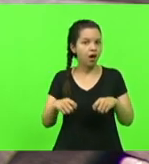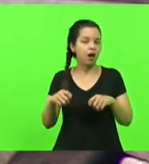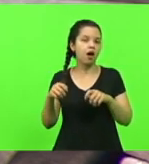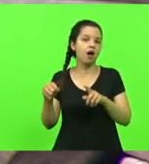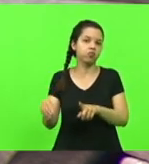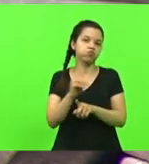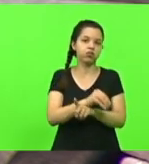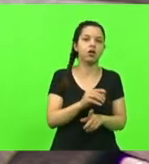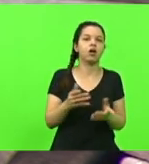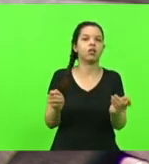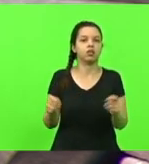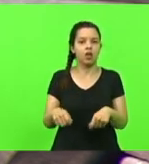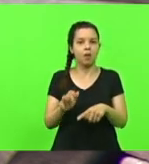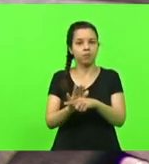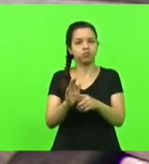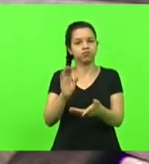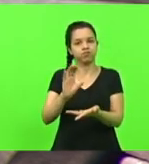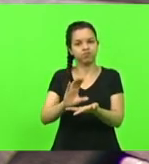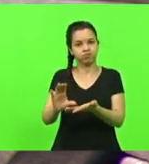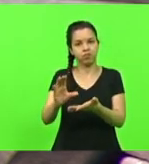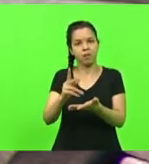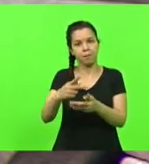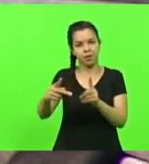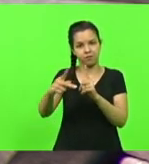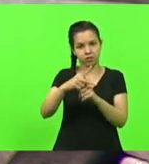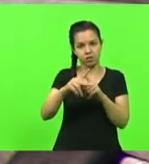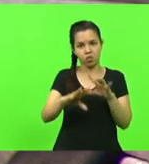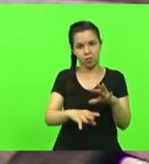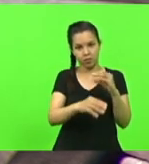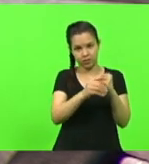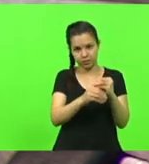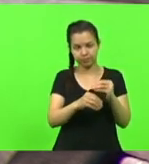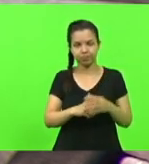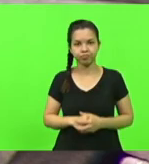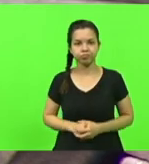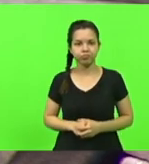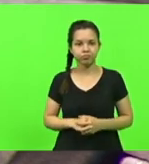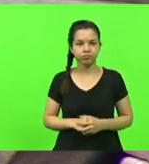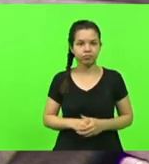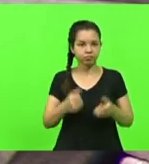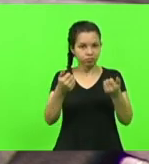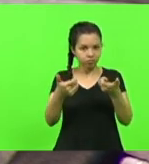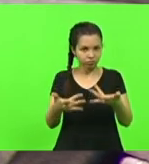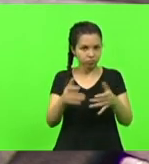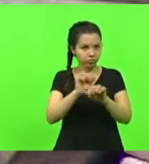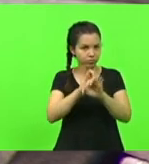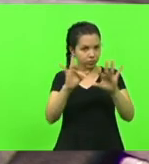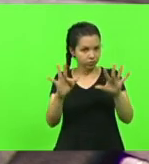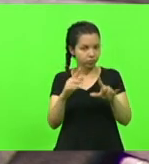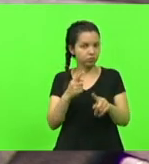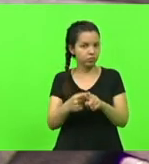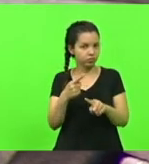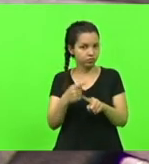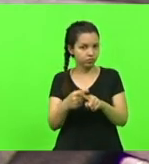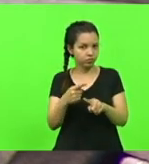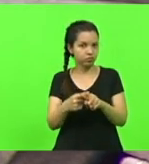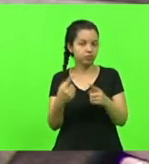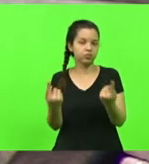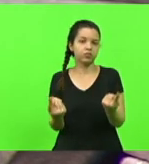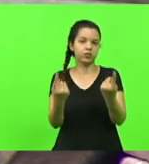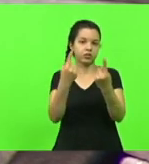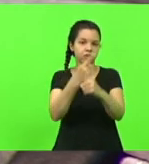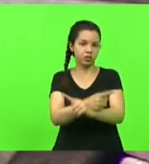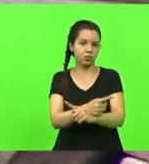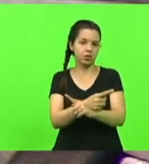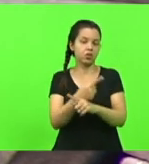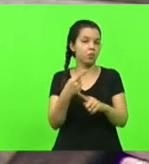contribuir para a Previdência Complementar. Então, fazer esse esclarecimento, senhor presidente, porque foi deturbado por